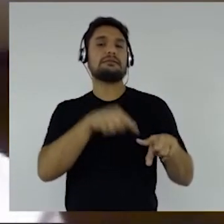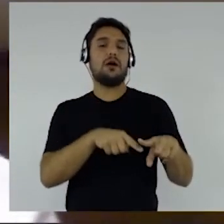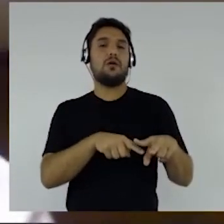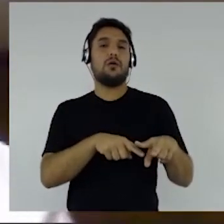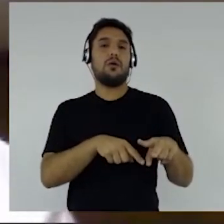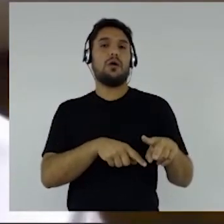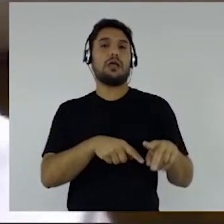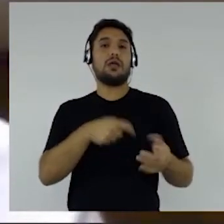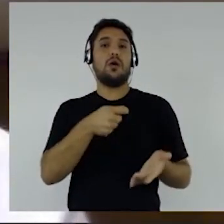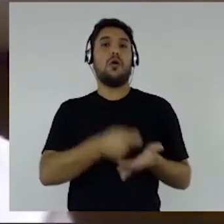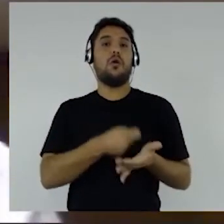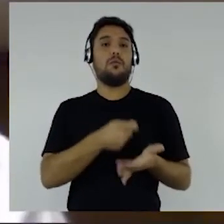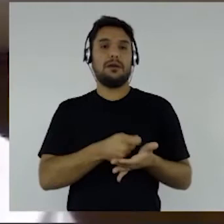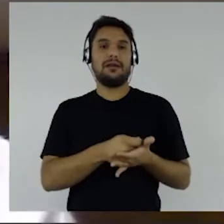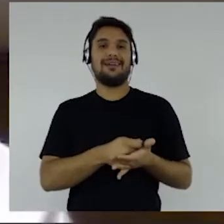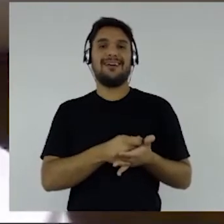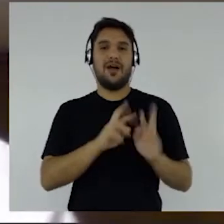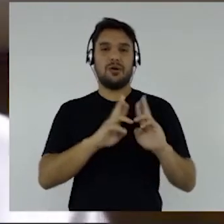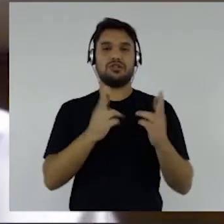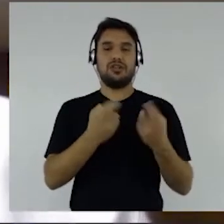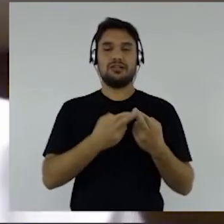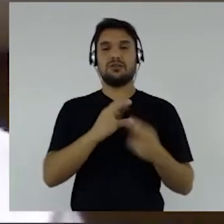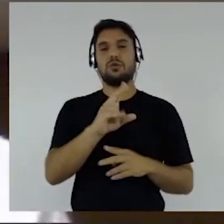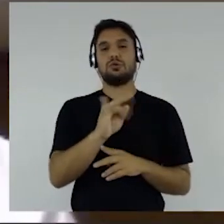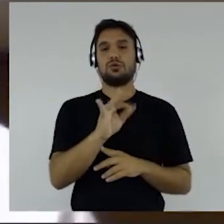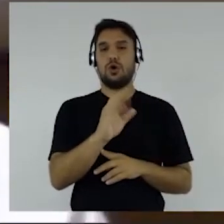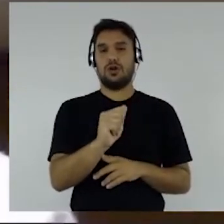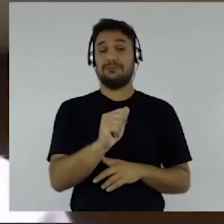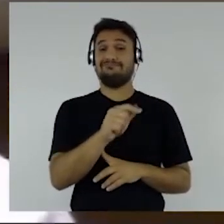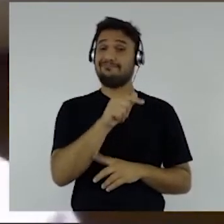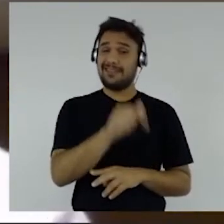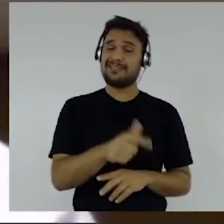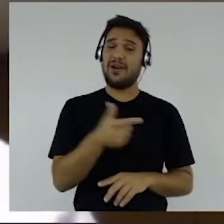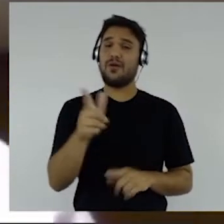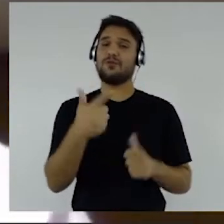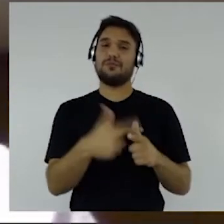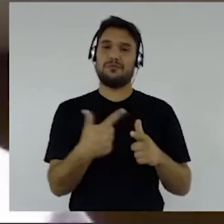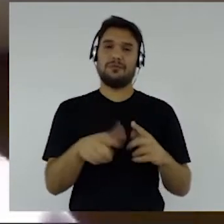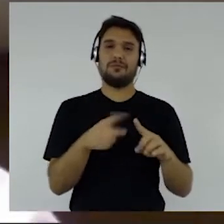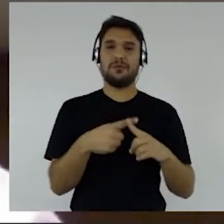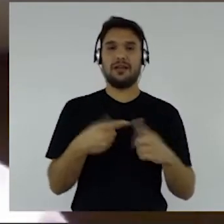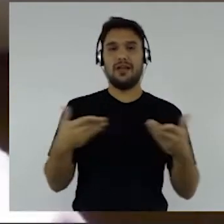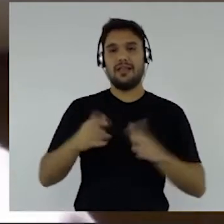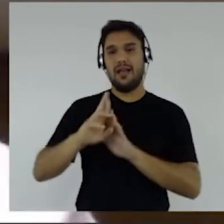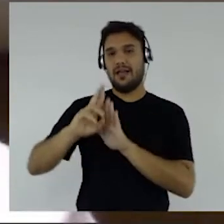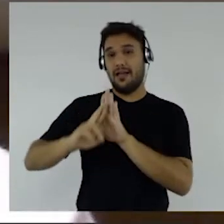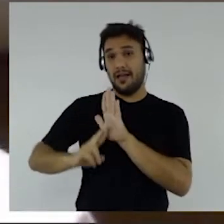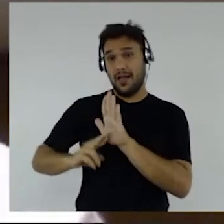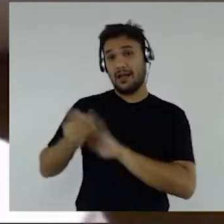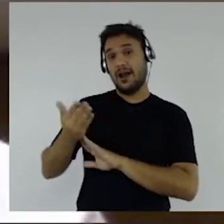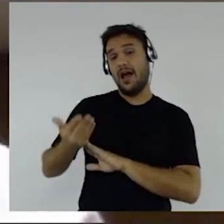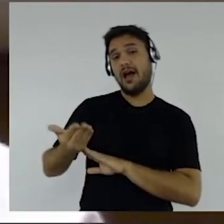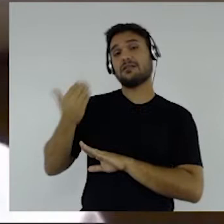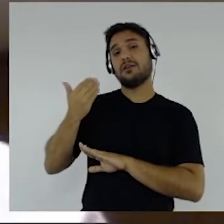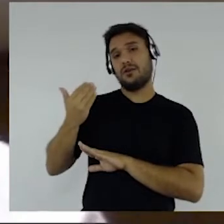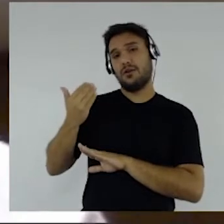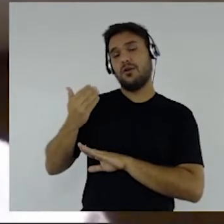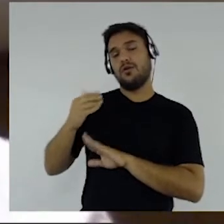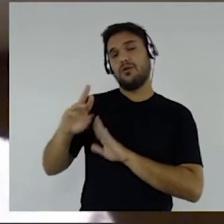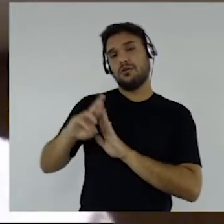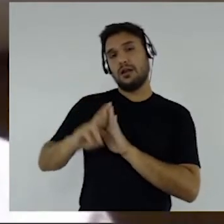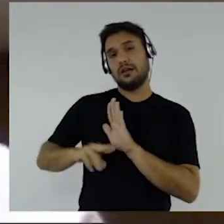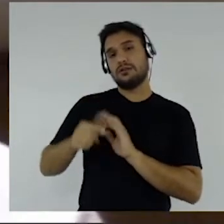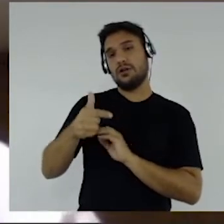demandam audiência de custódia? Esse é um outro problema, pessoal. E por quê? Na regulamentação anterior da